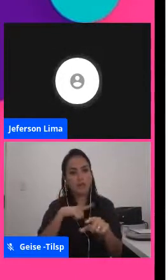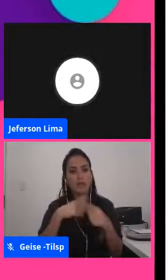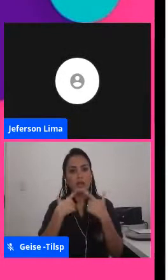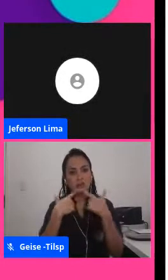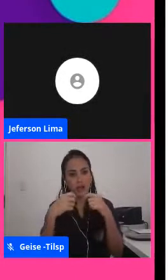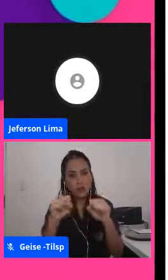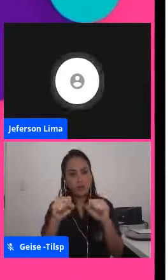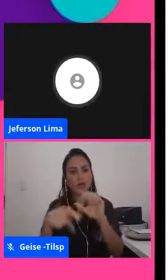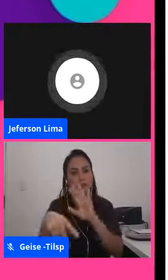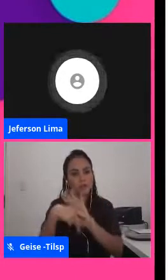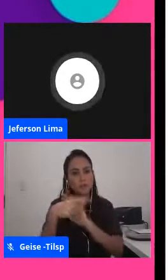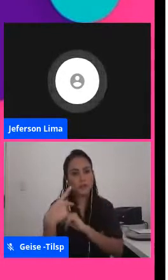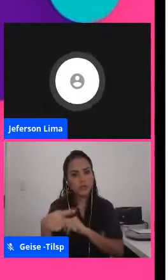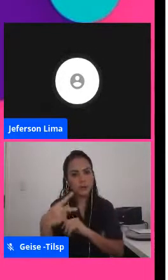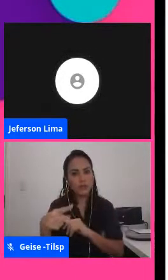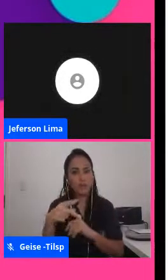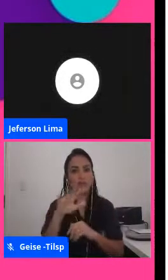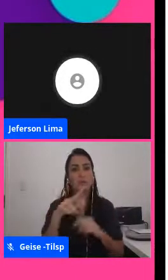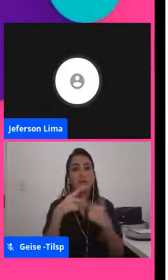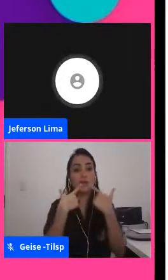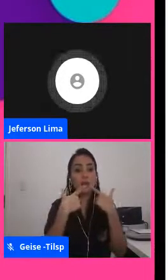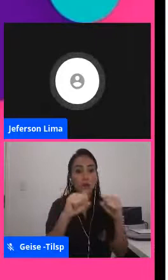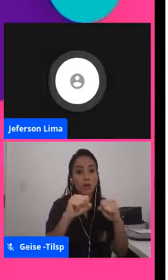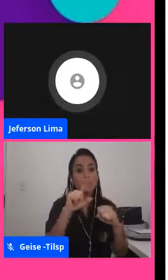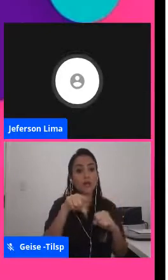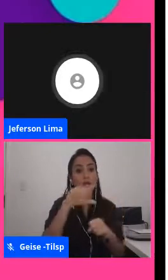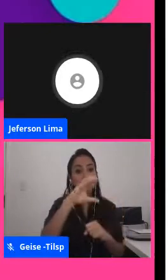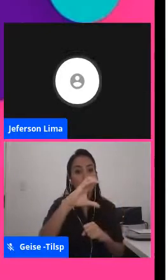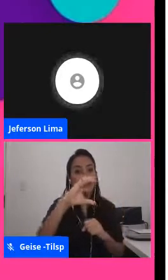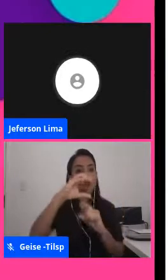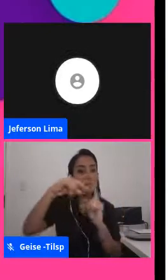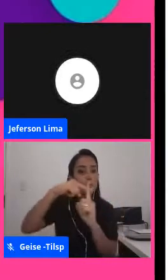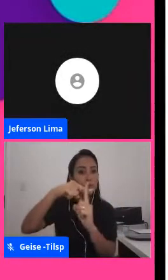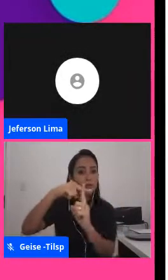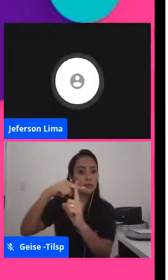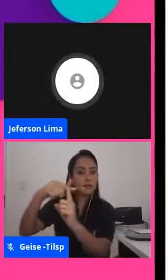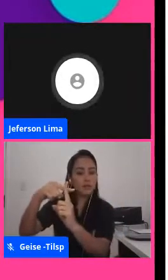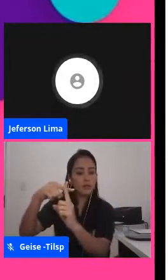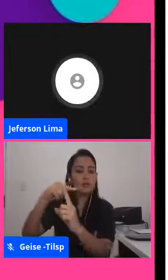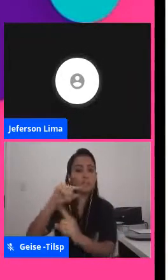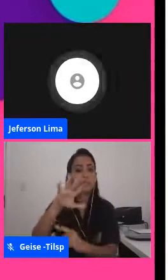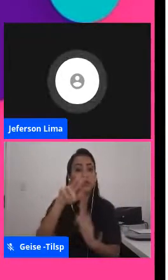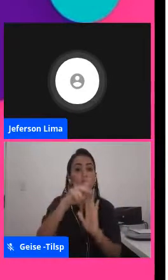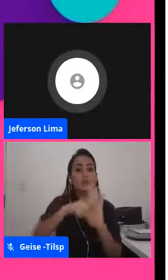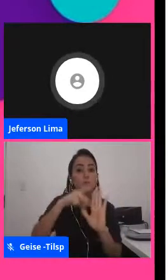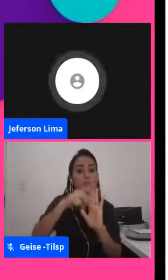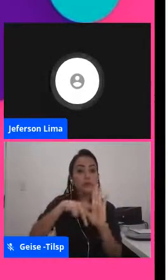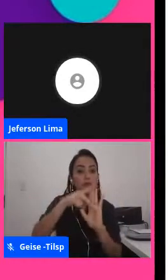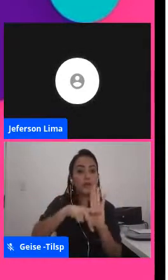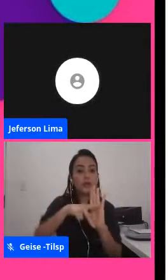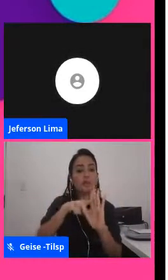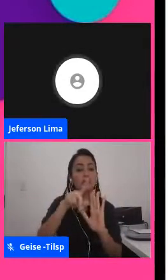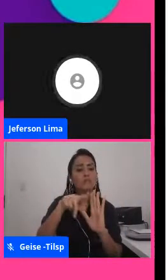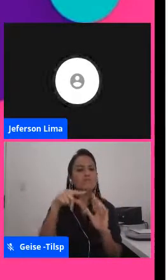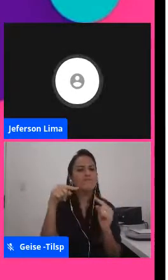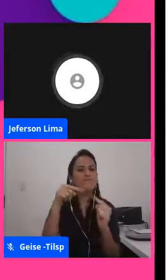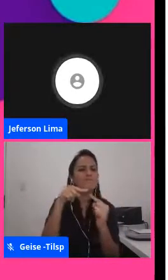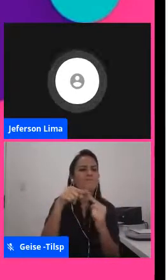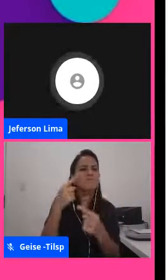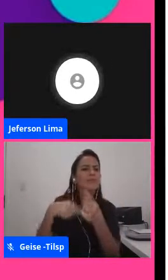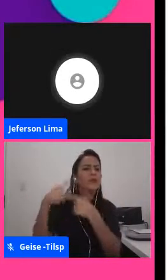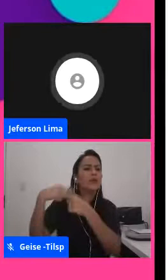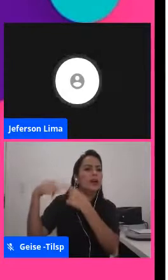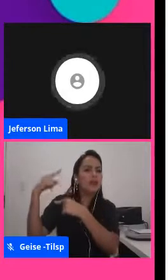vamos lá, a linguagem é C++. Só que o projeto ele vem de uma coisa um pouquinho anterior aí. Né?